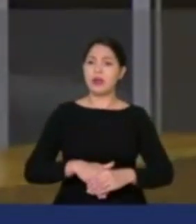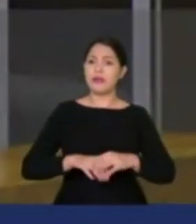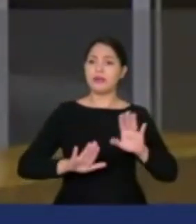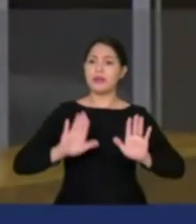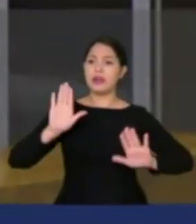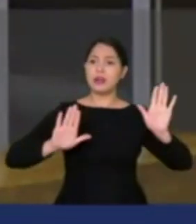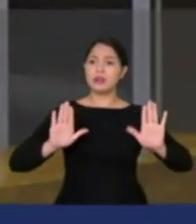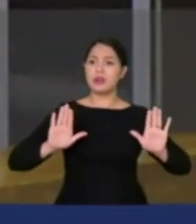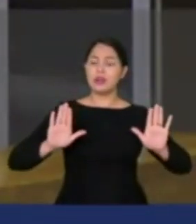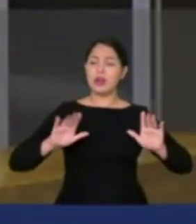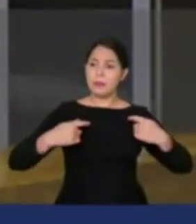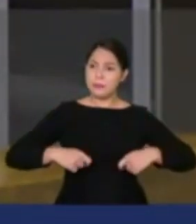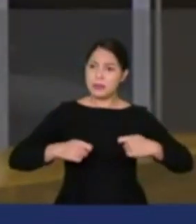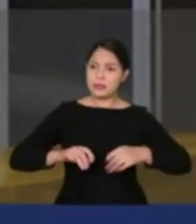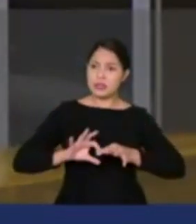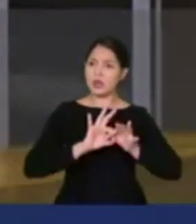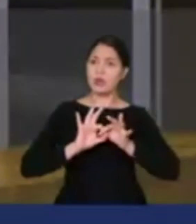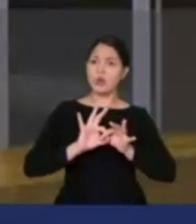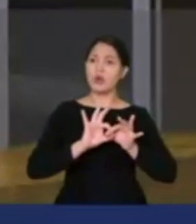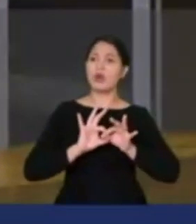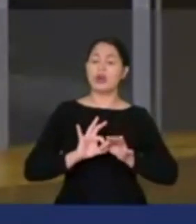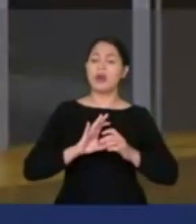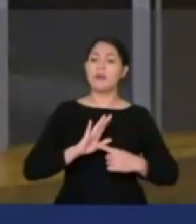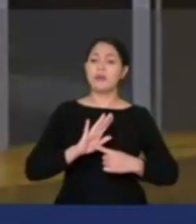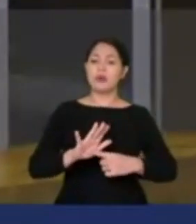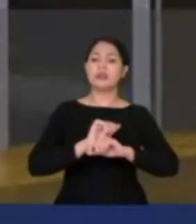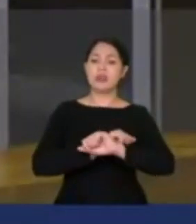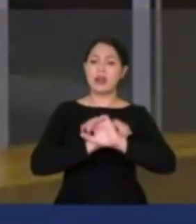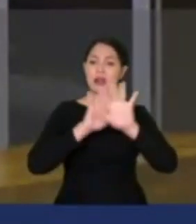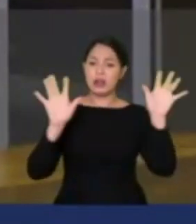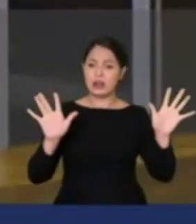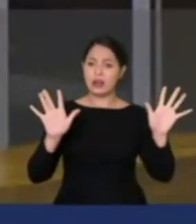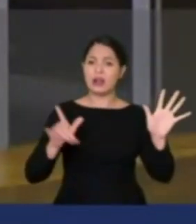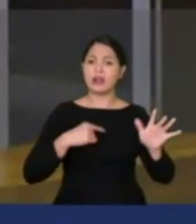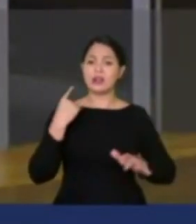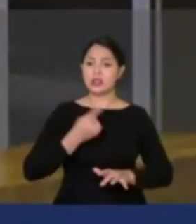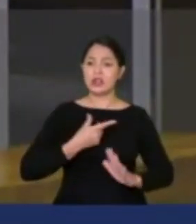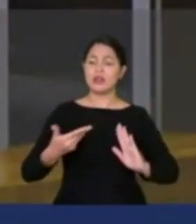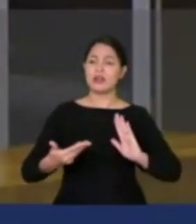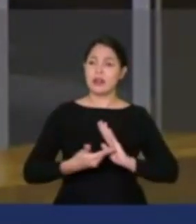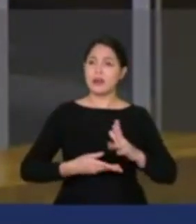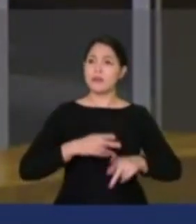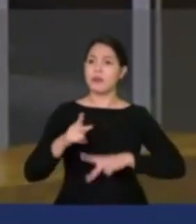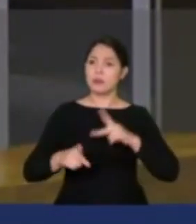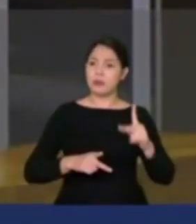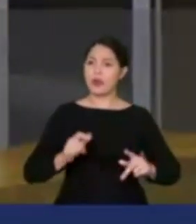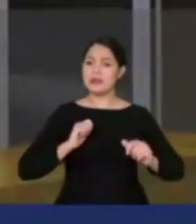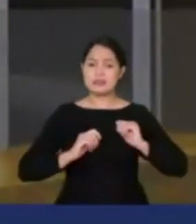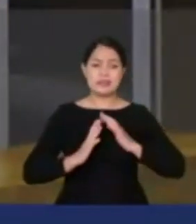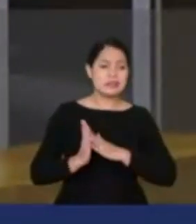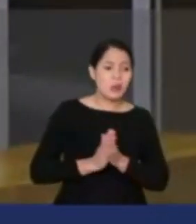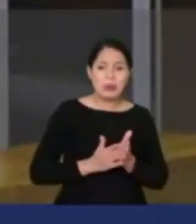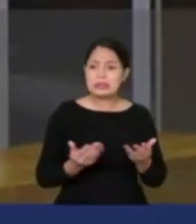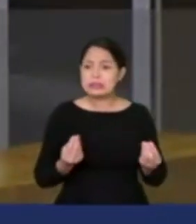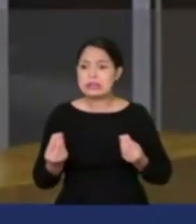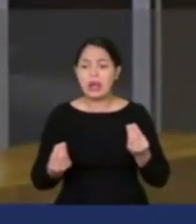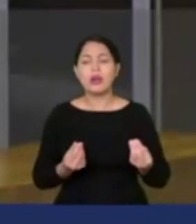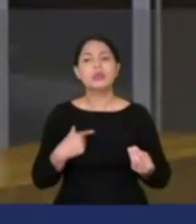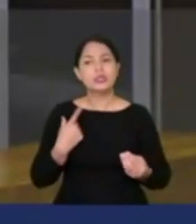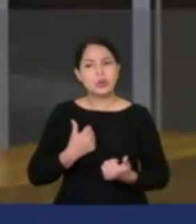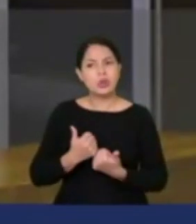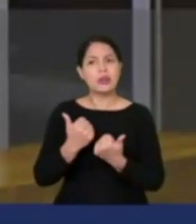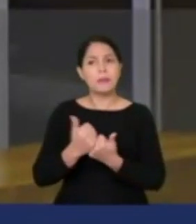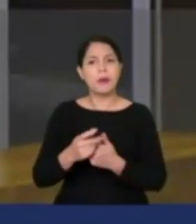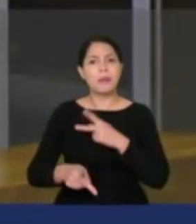que a Câmara dos Deputados está de acordo com os anseios da população. Como os deputados vão para a rua